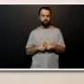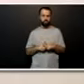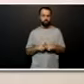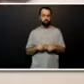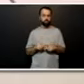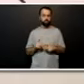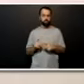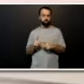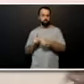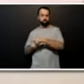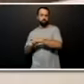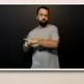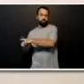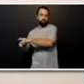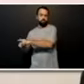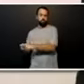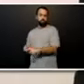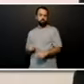Apenas os positivos.